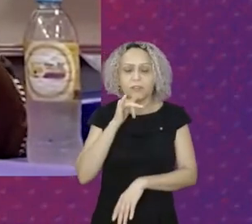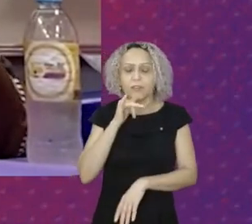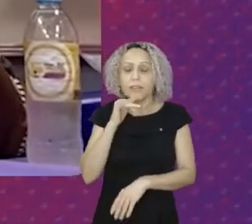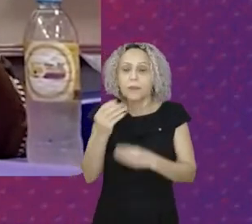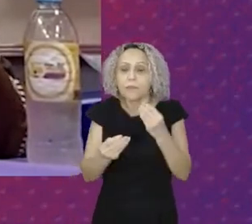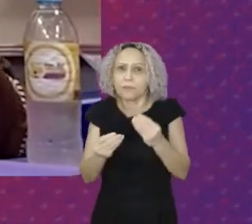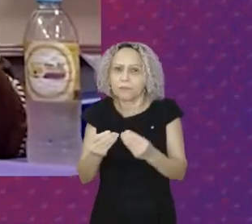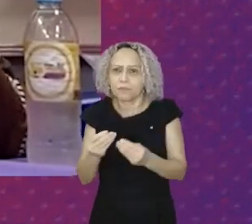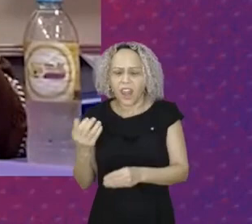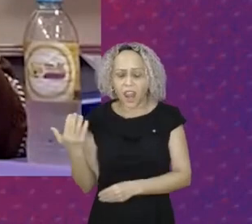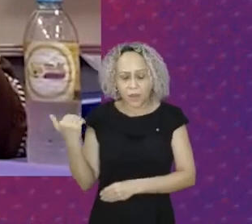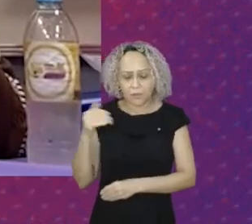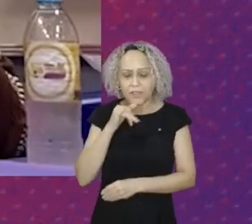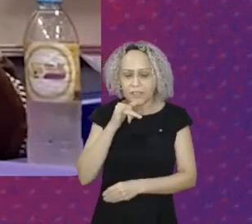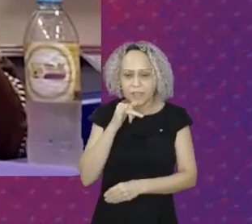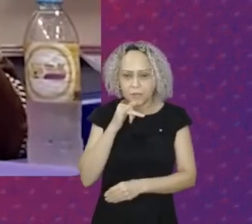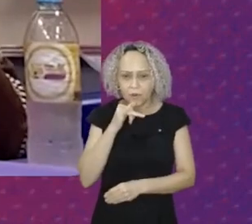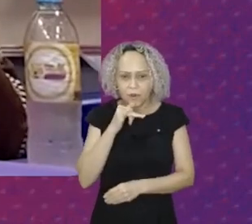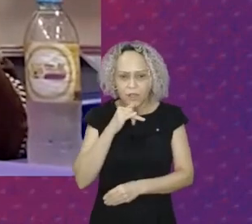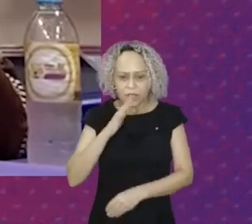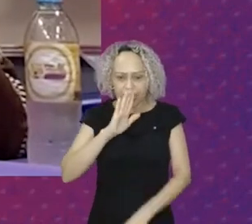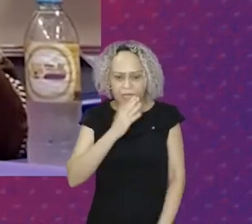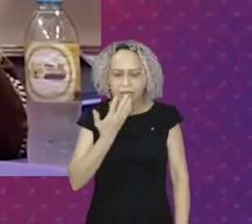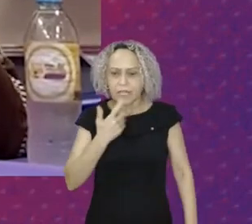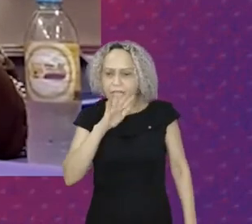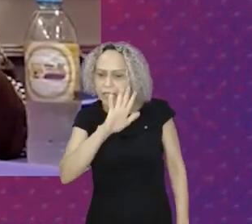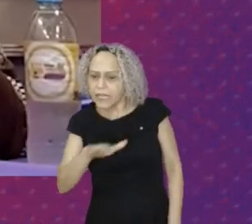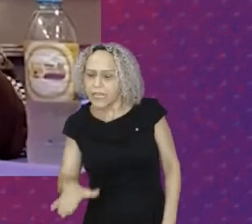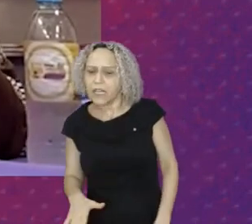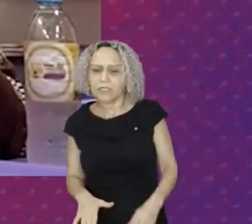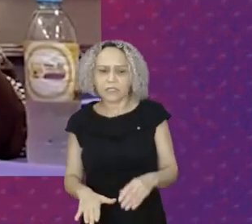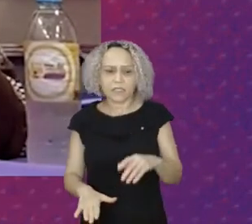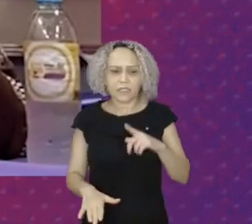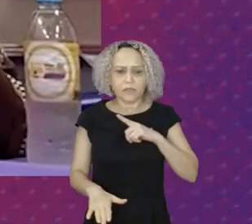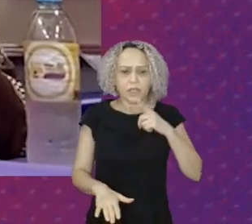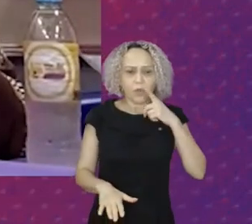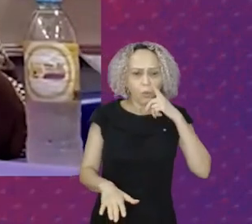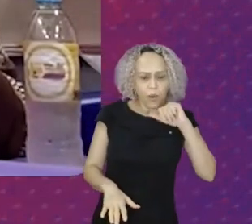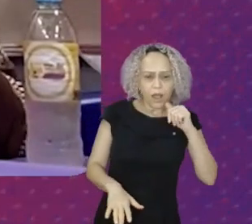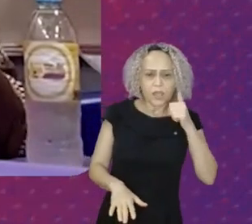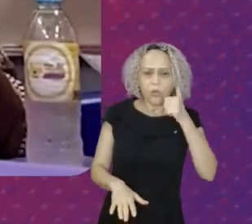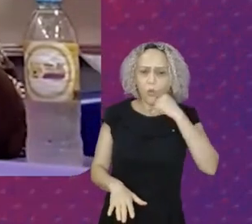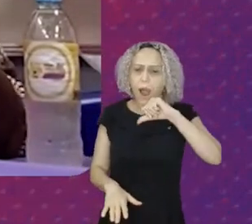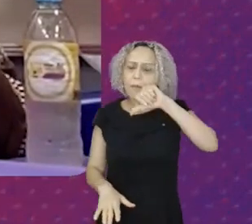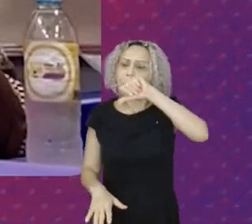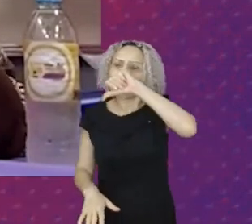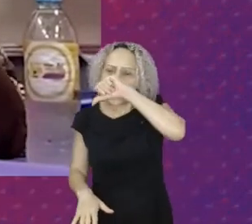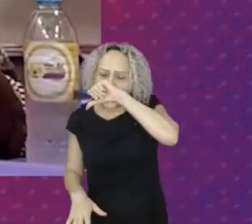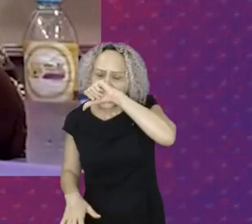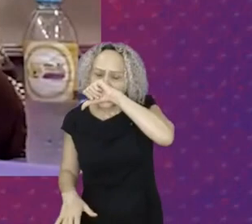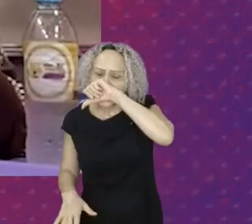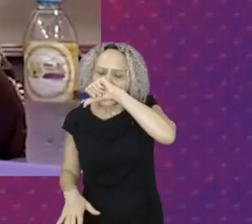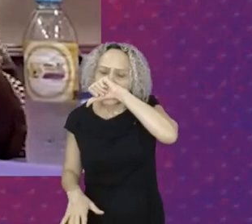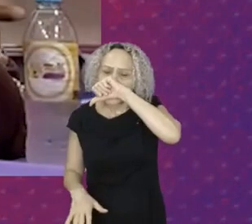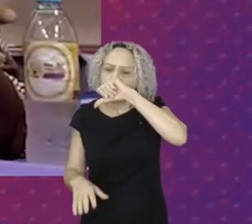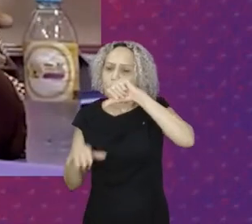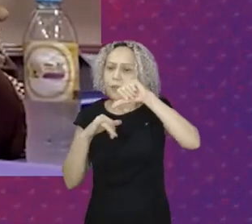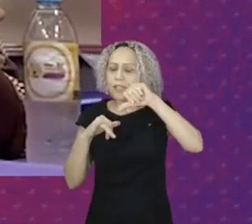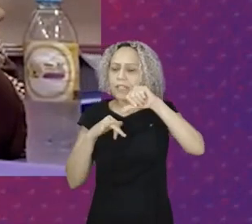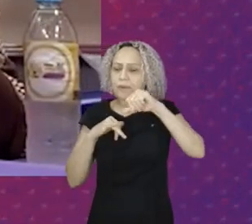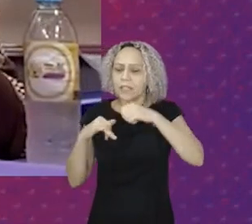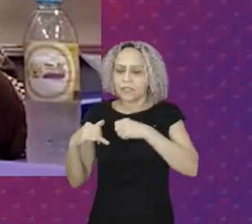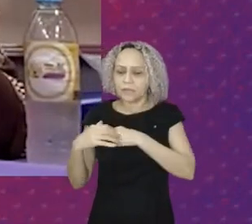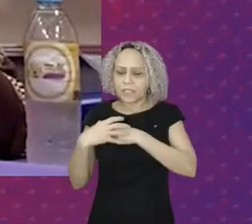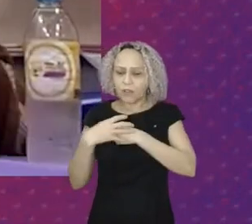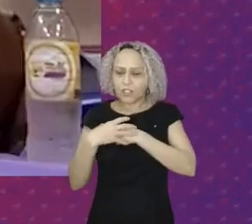não tivesse uma família para cuidar, essa criança, ela ia, ela ia para a